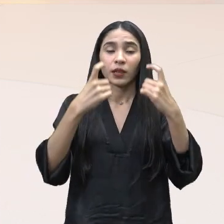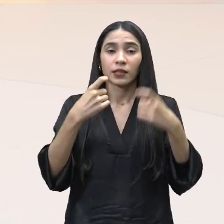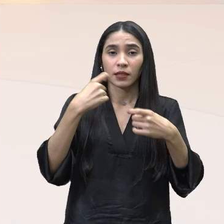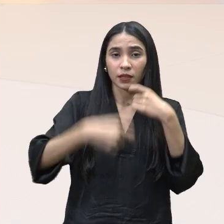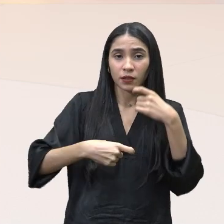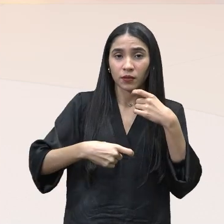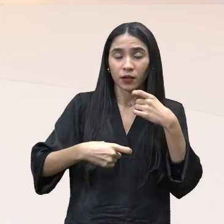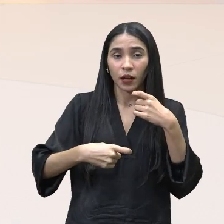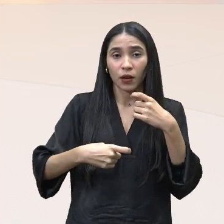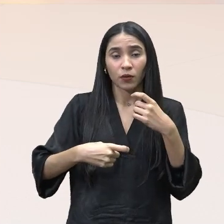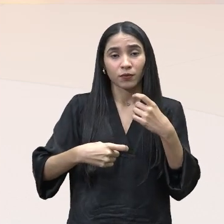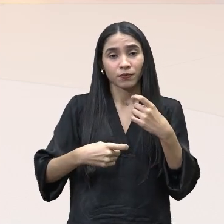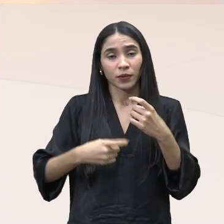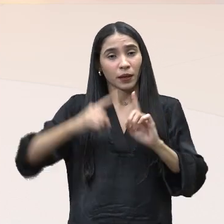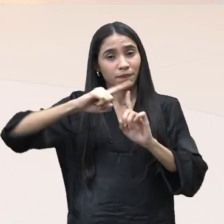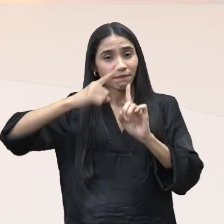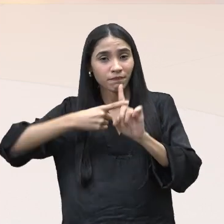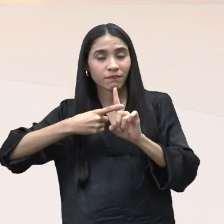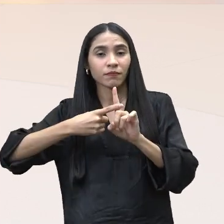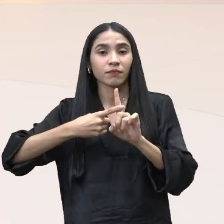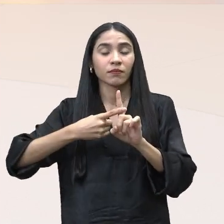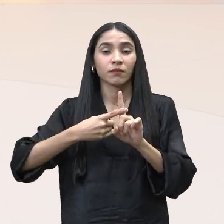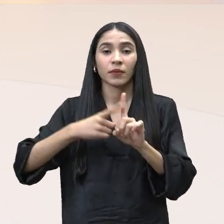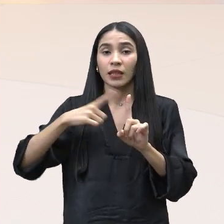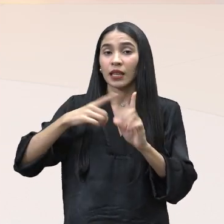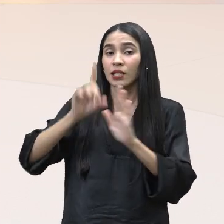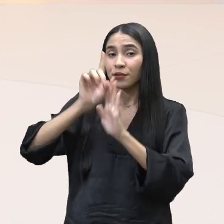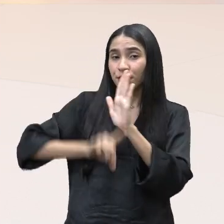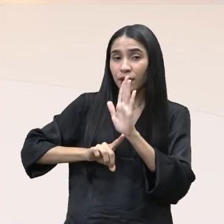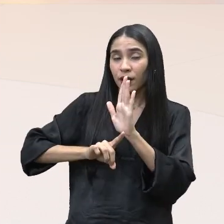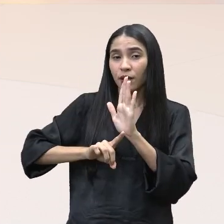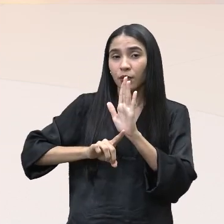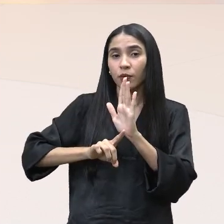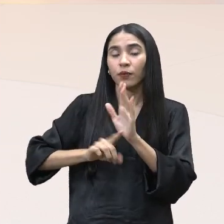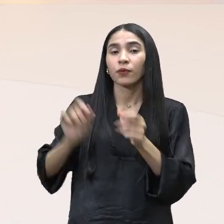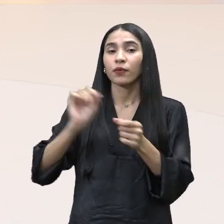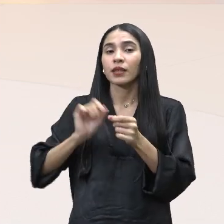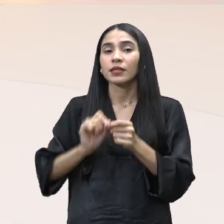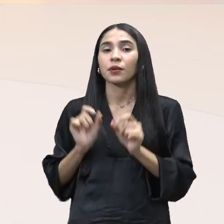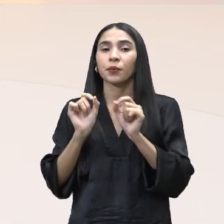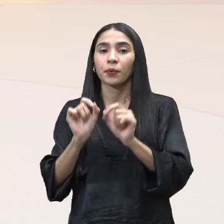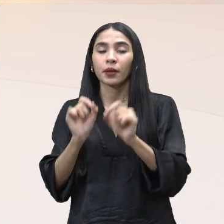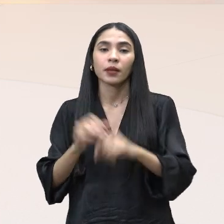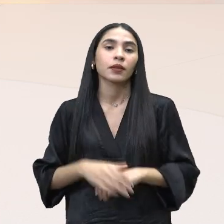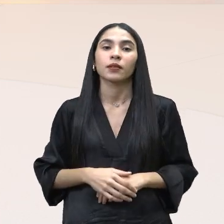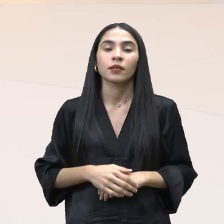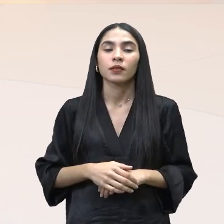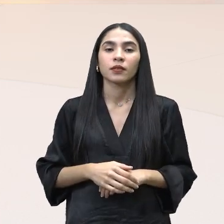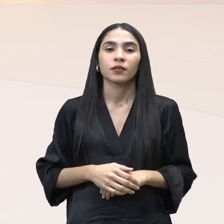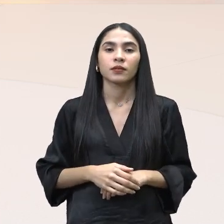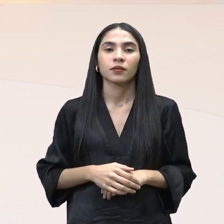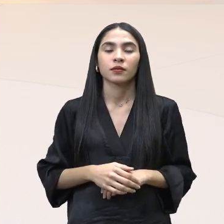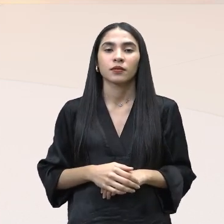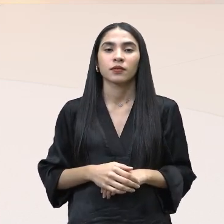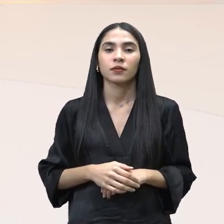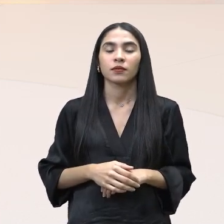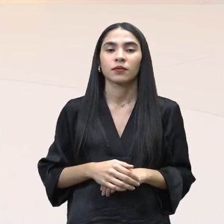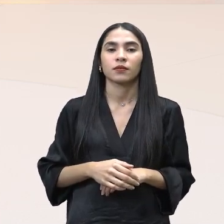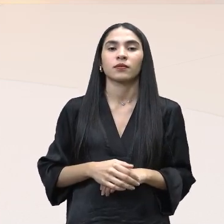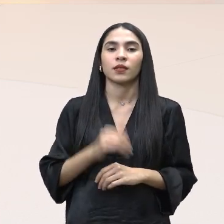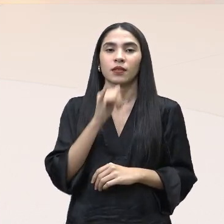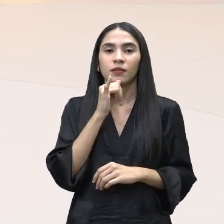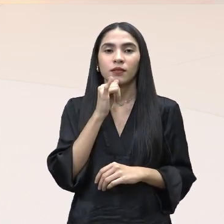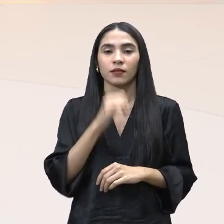e que engravidou, ela tem direito de fazer, né, o procedimento da retirada,